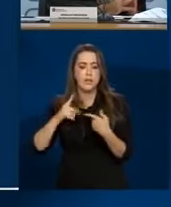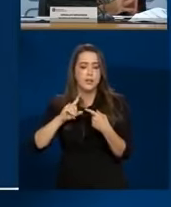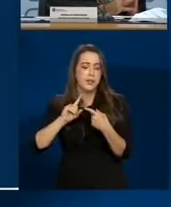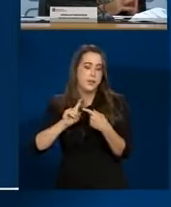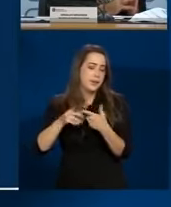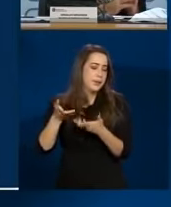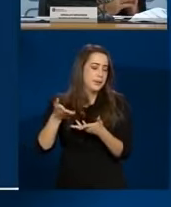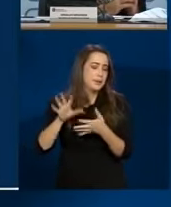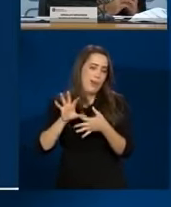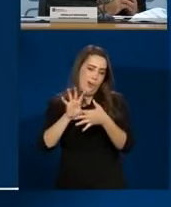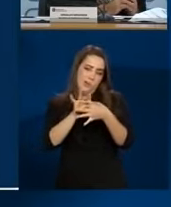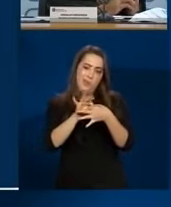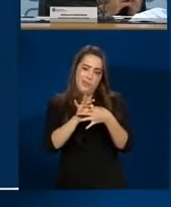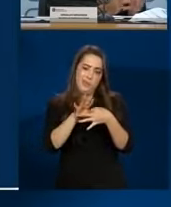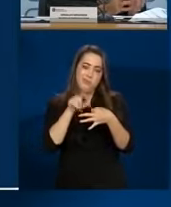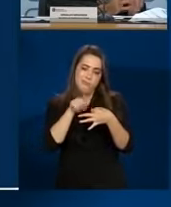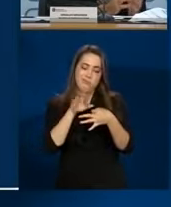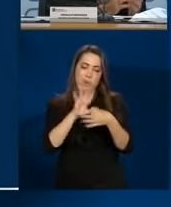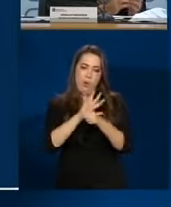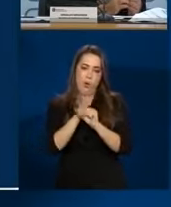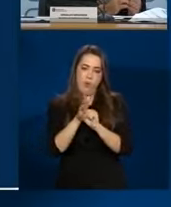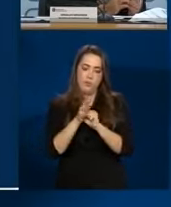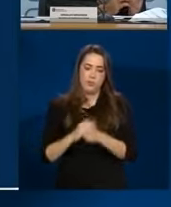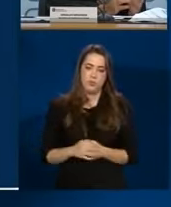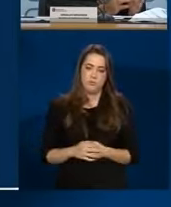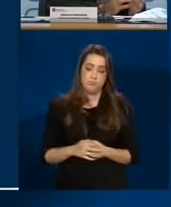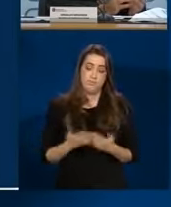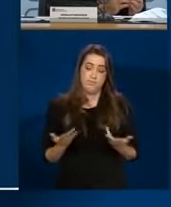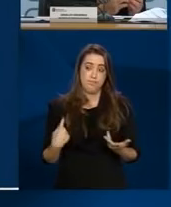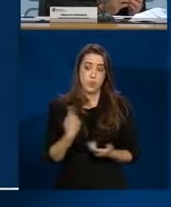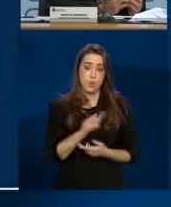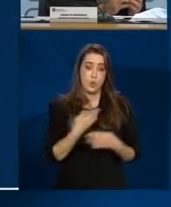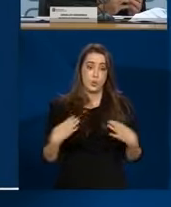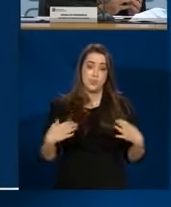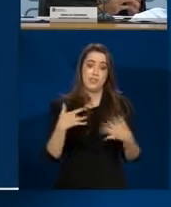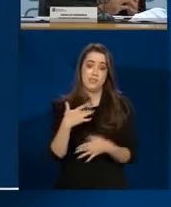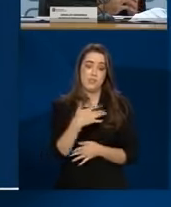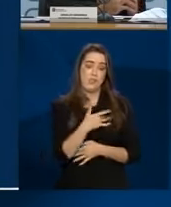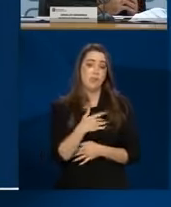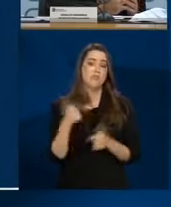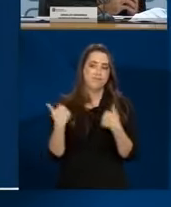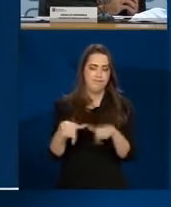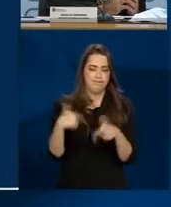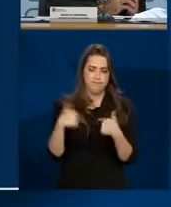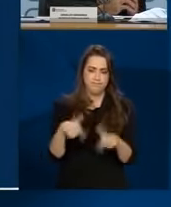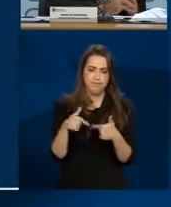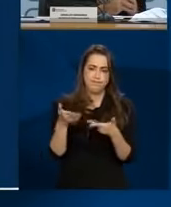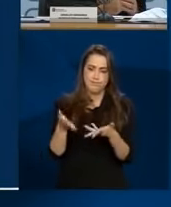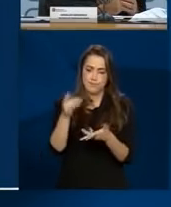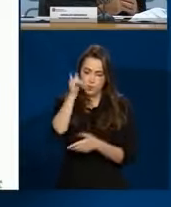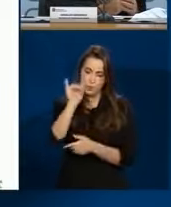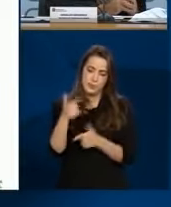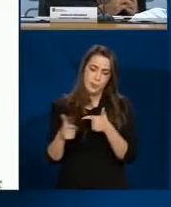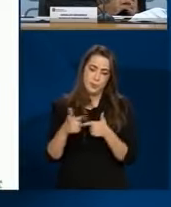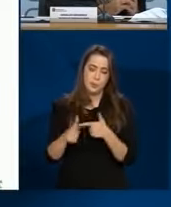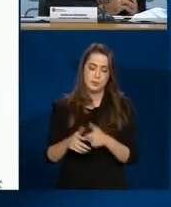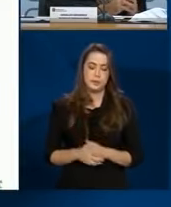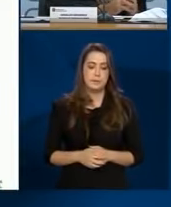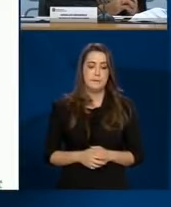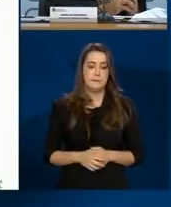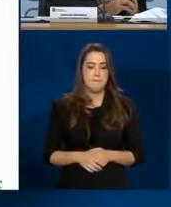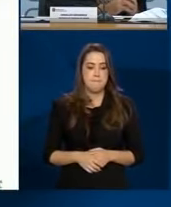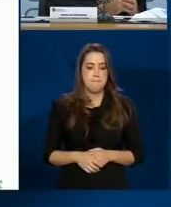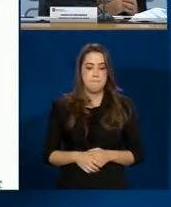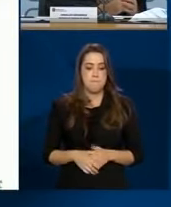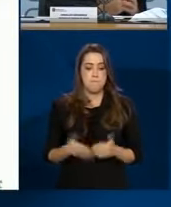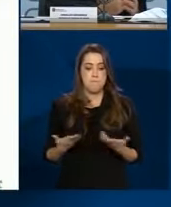relacionada à Covid-19. O nosso Ministério tem tomado as medidas necessárias com relação a isso. Próximo slide.